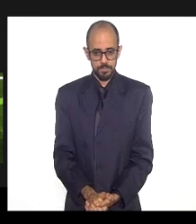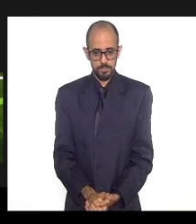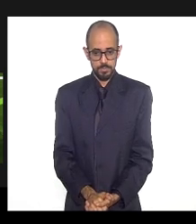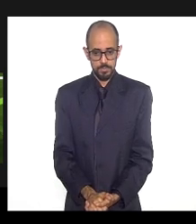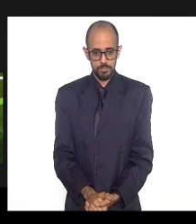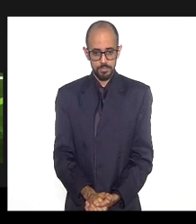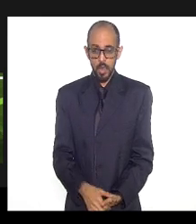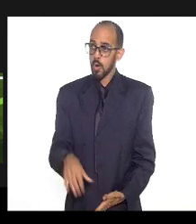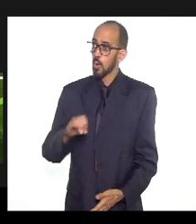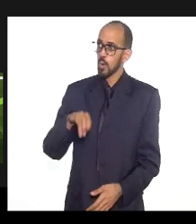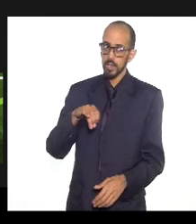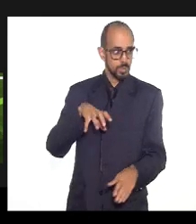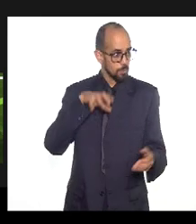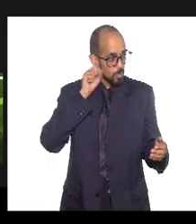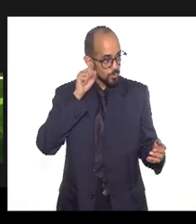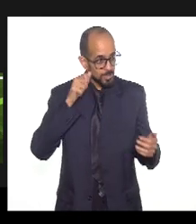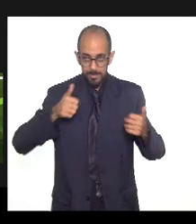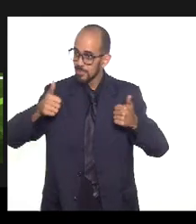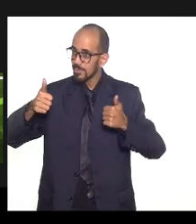Oi, estão me ouvindo?